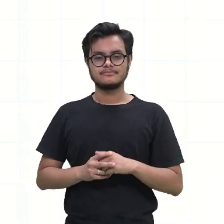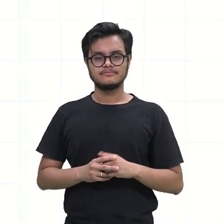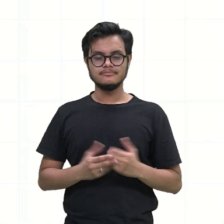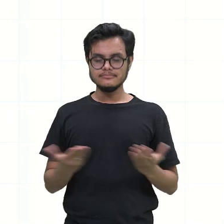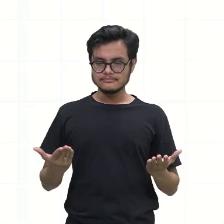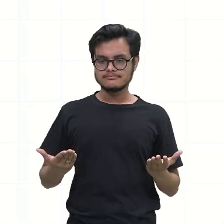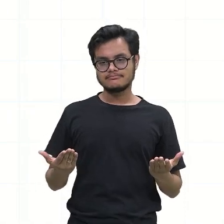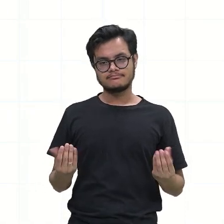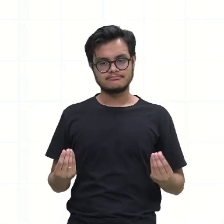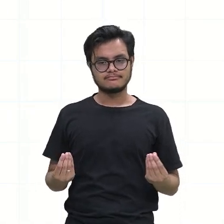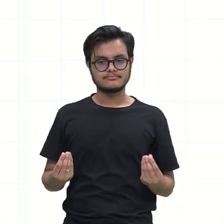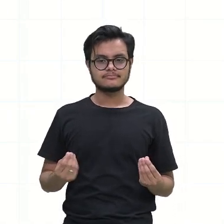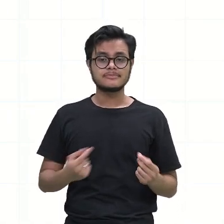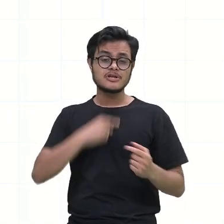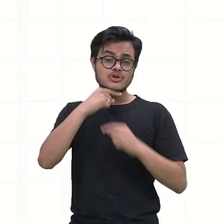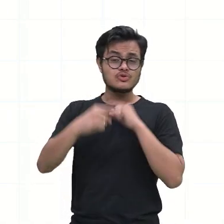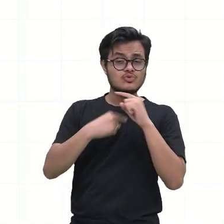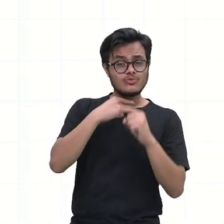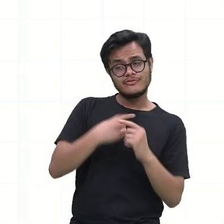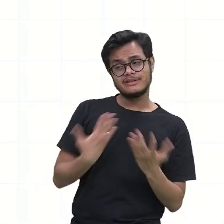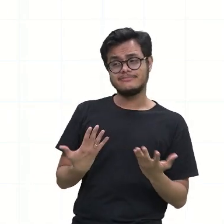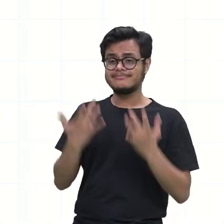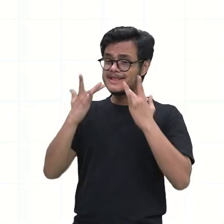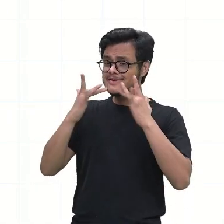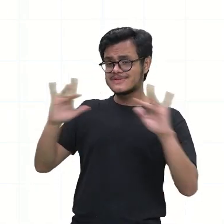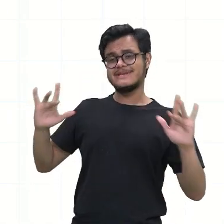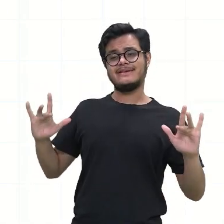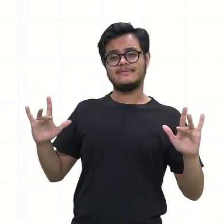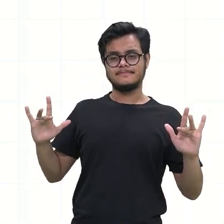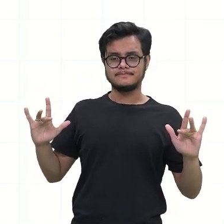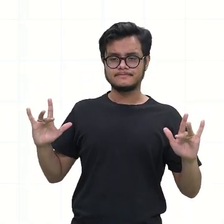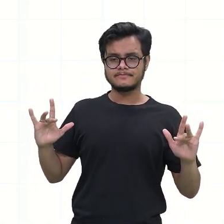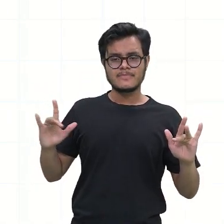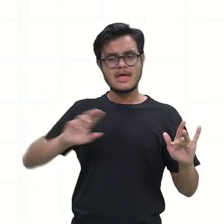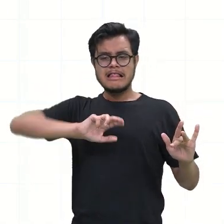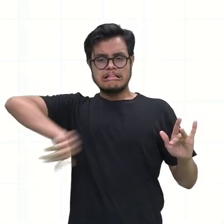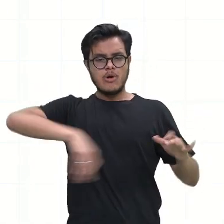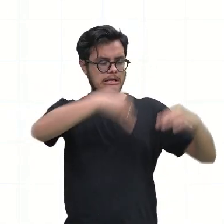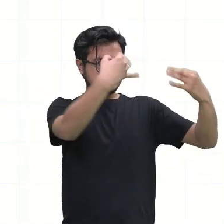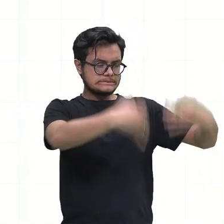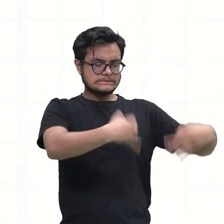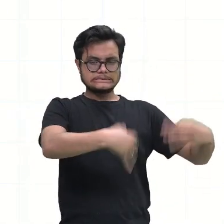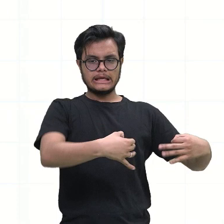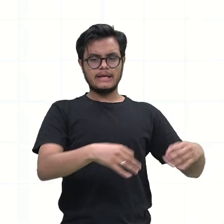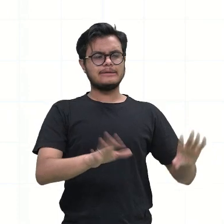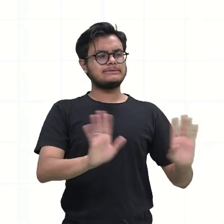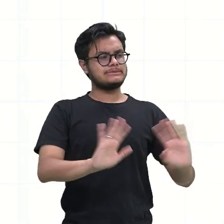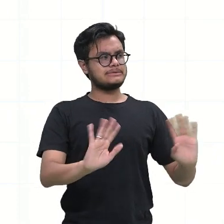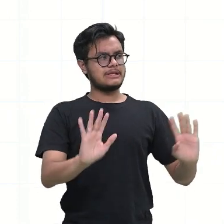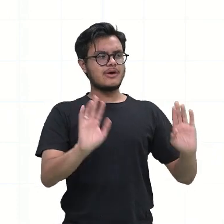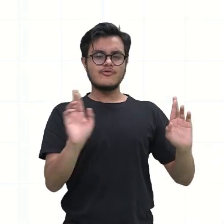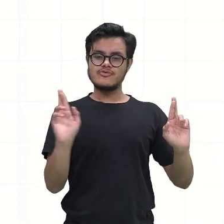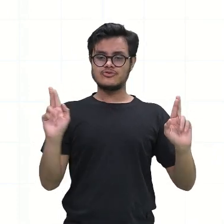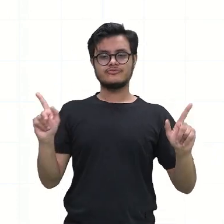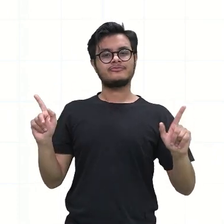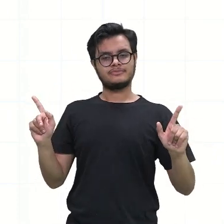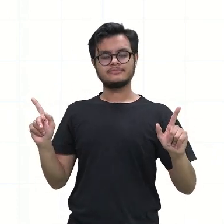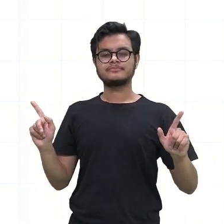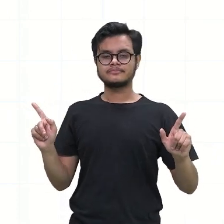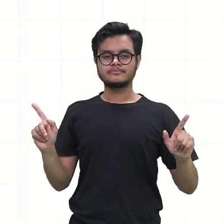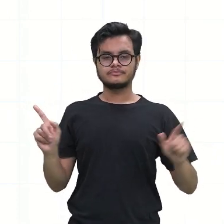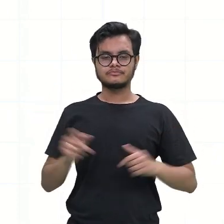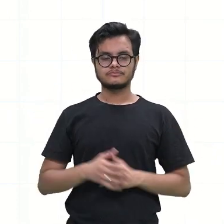vai ser constituído por formas verbais que exprimem atitudes de hipótese,